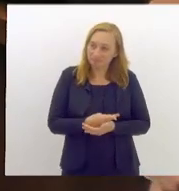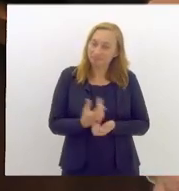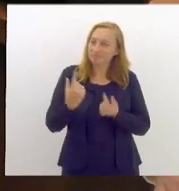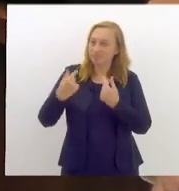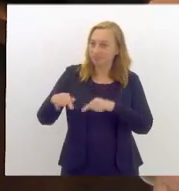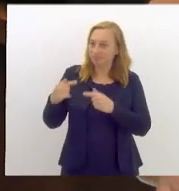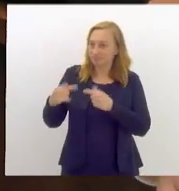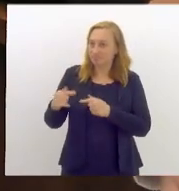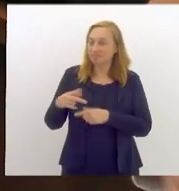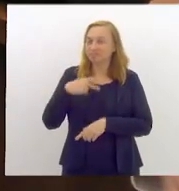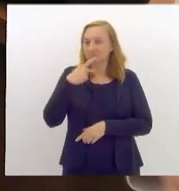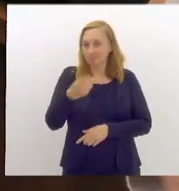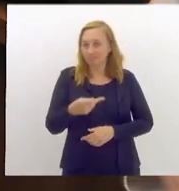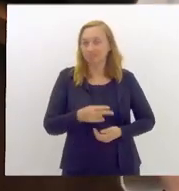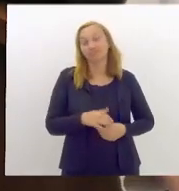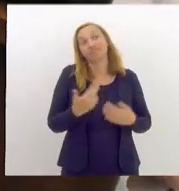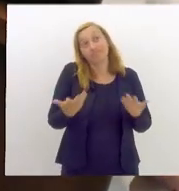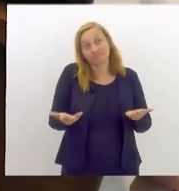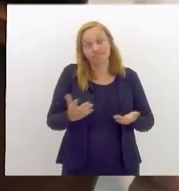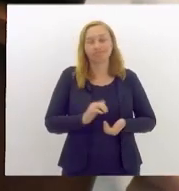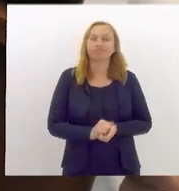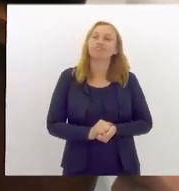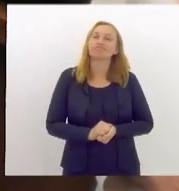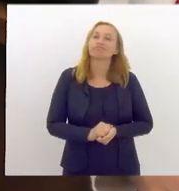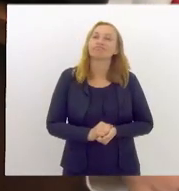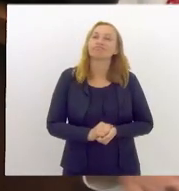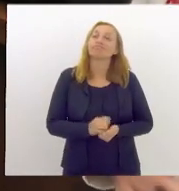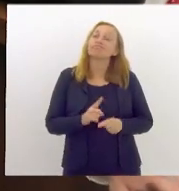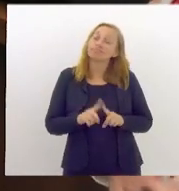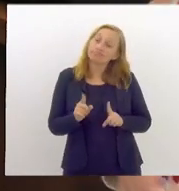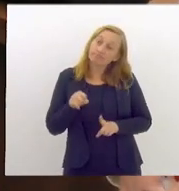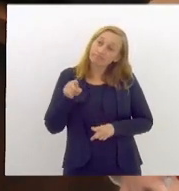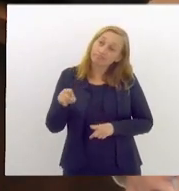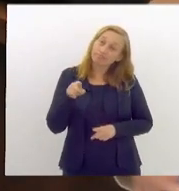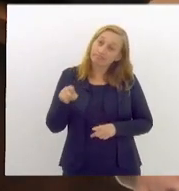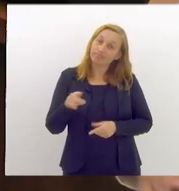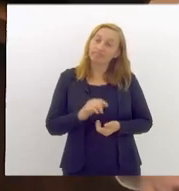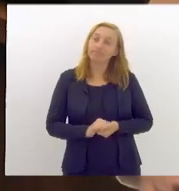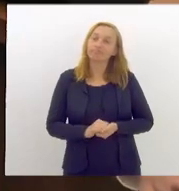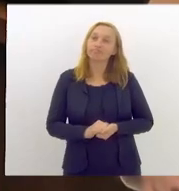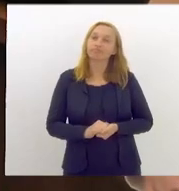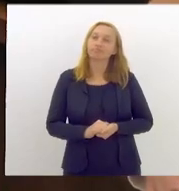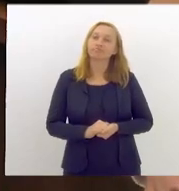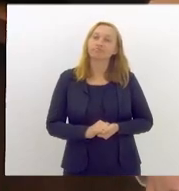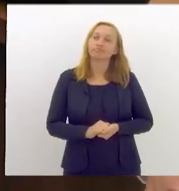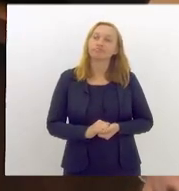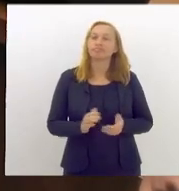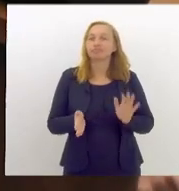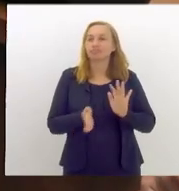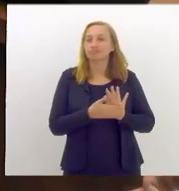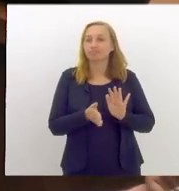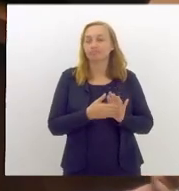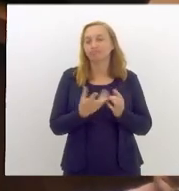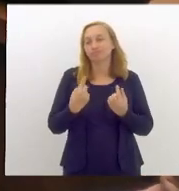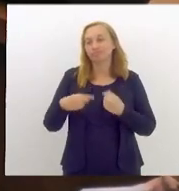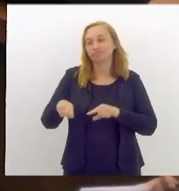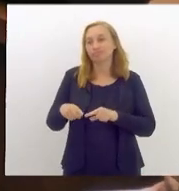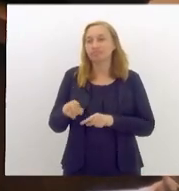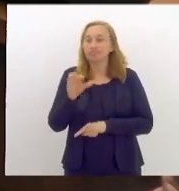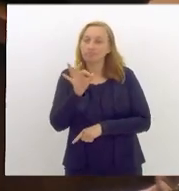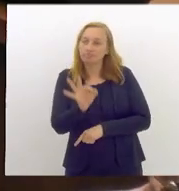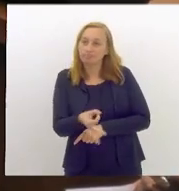provocação foi verbal bom mas lá a nossa contraproposta foi